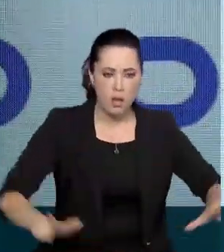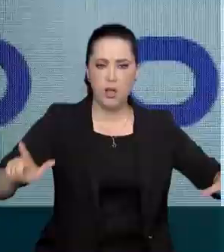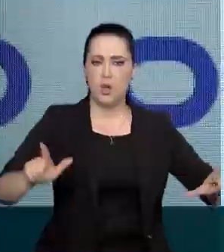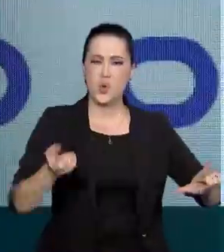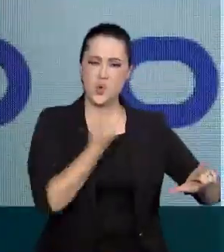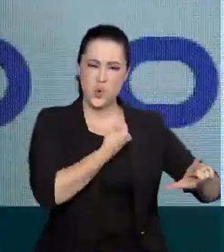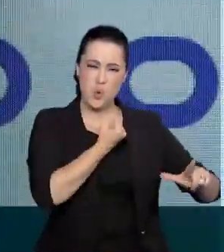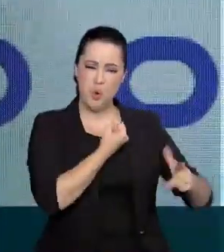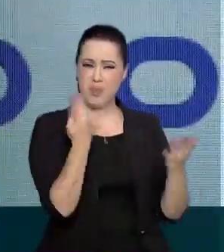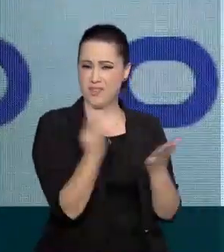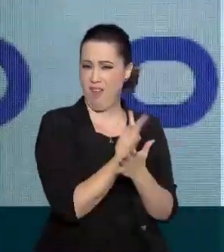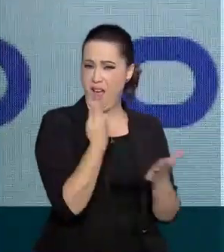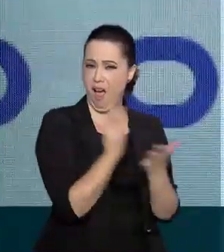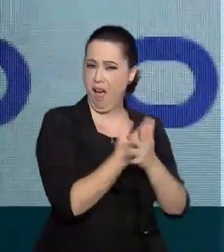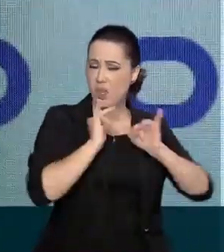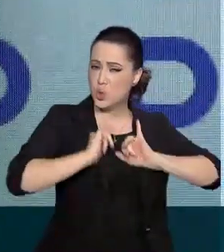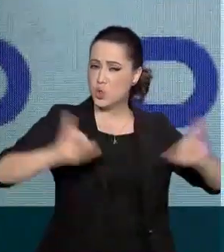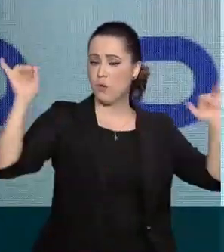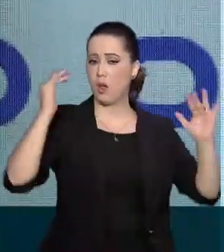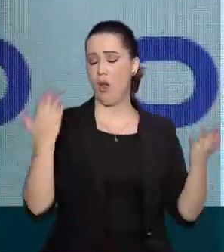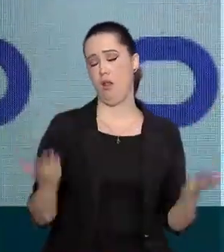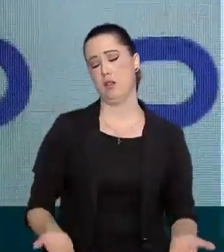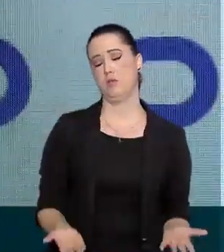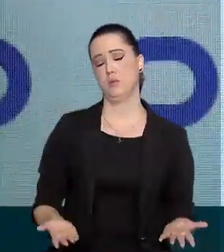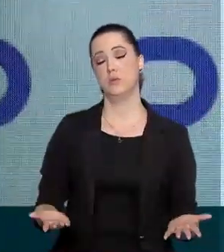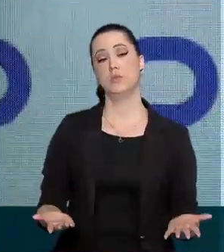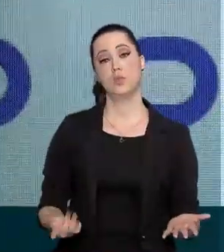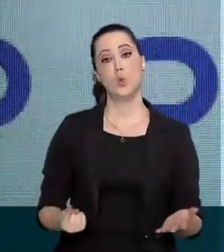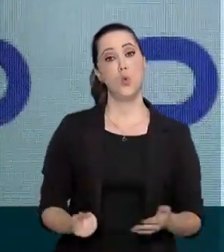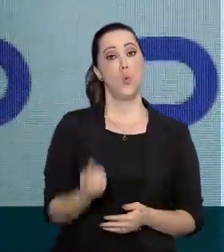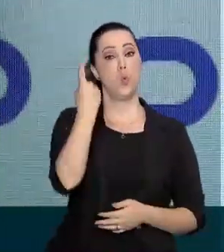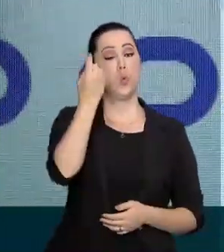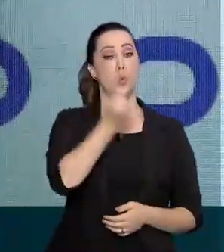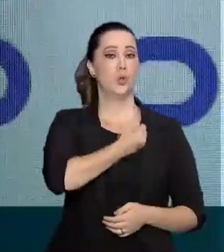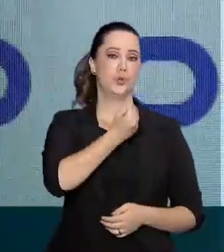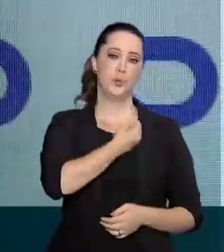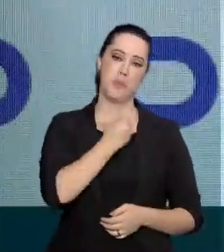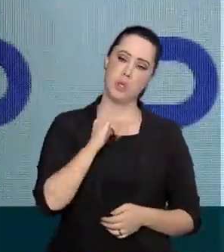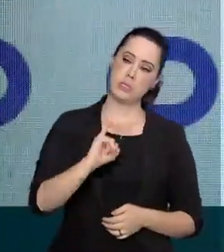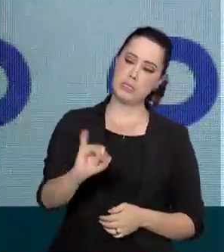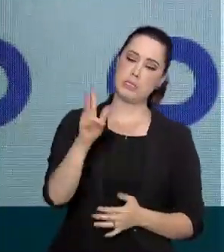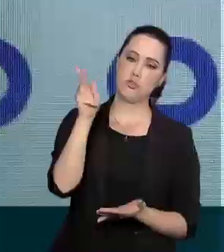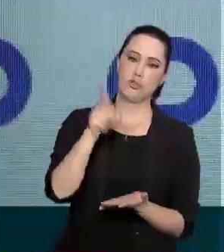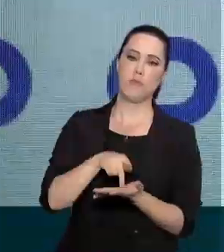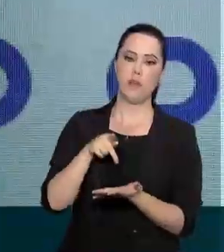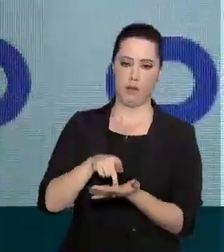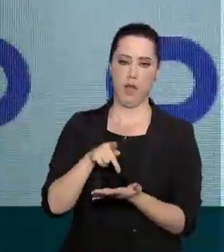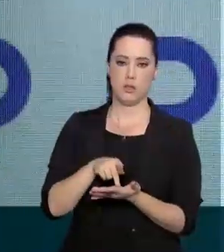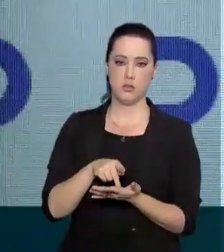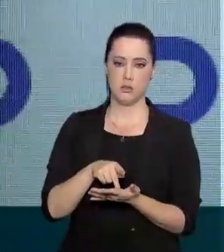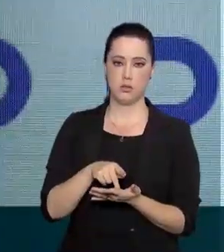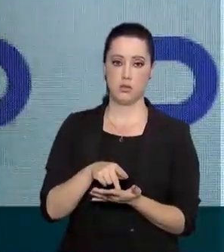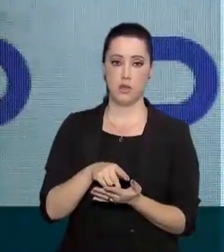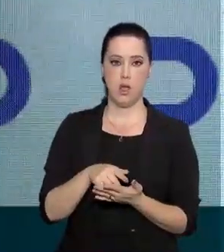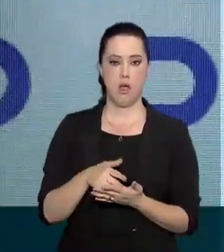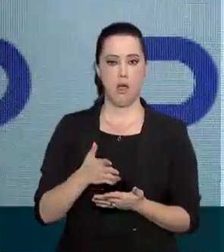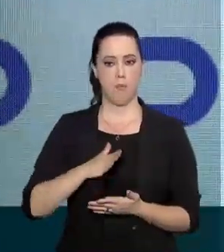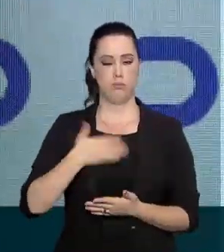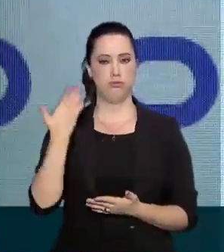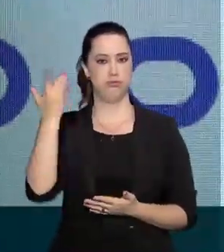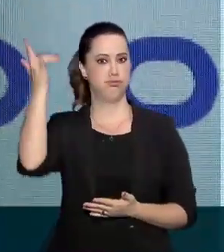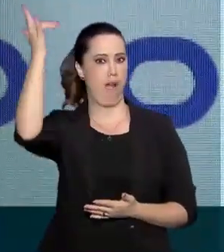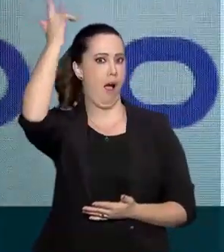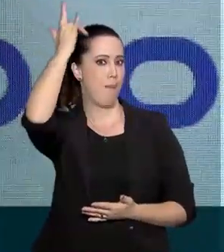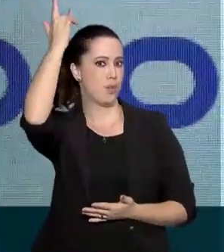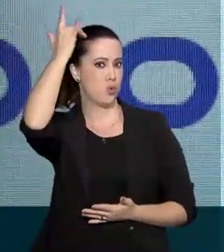são divulgados, e quando um número, caso fosse verdadeiro, absurdo como aquele que eu